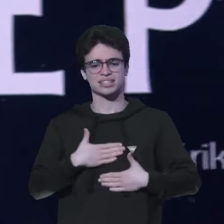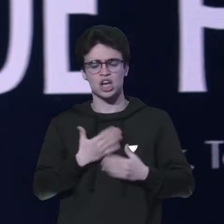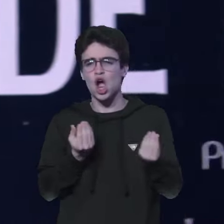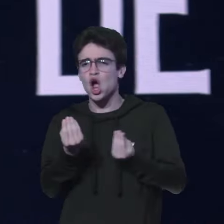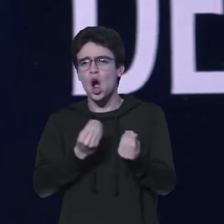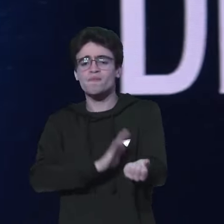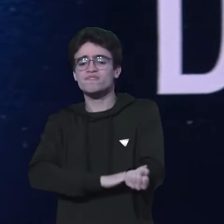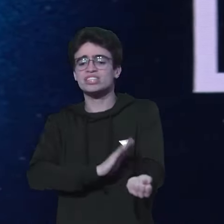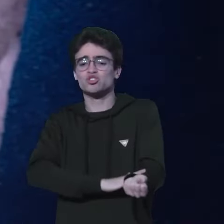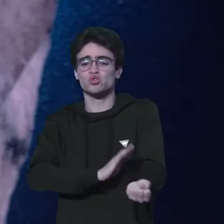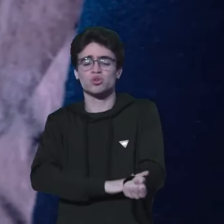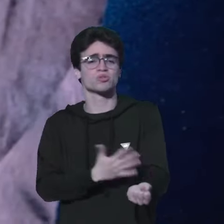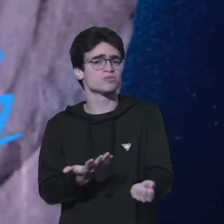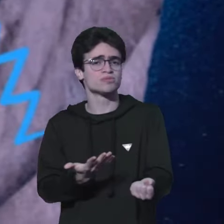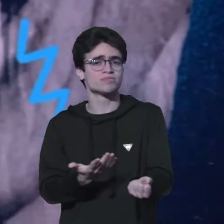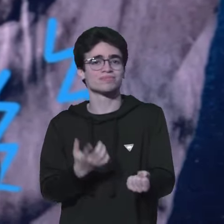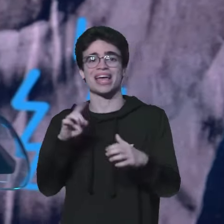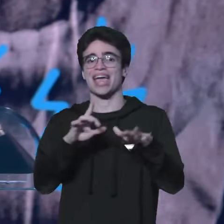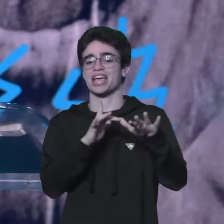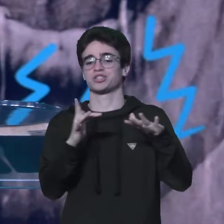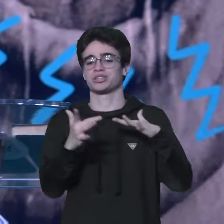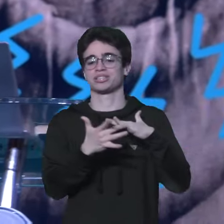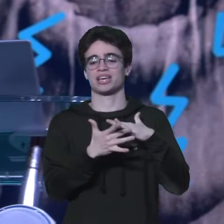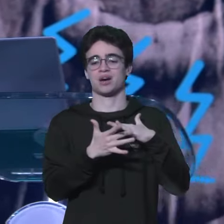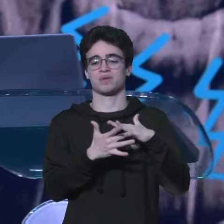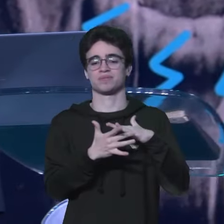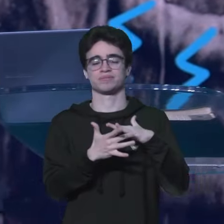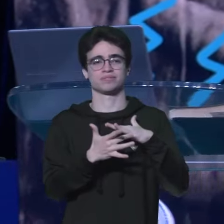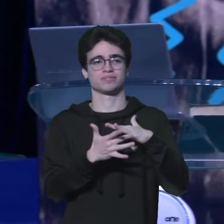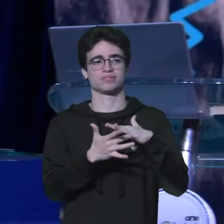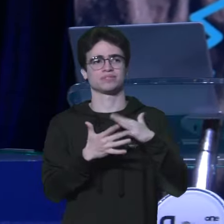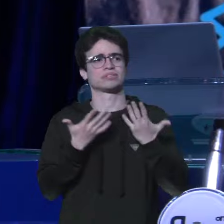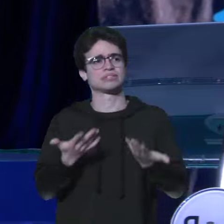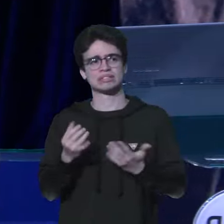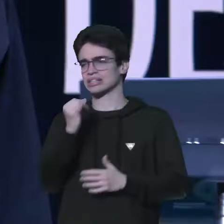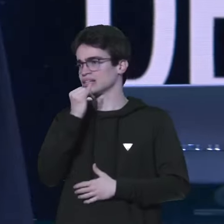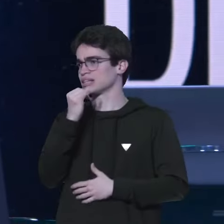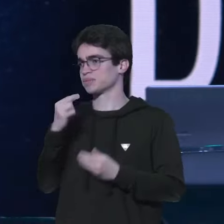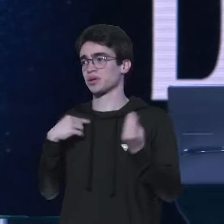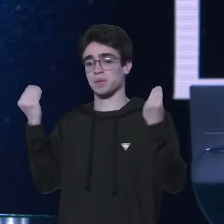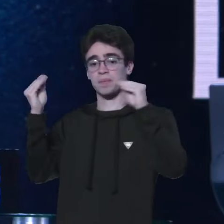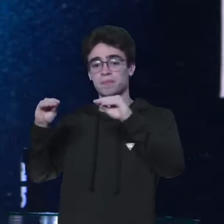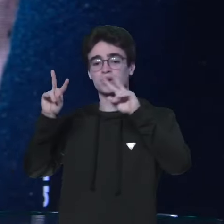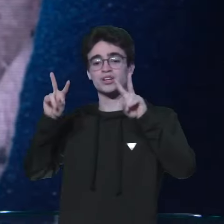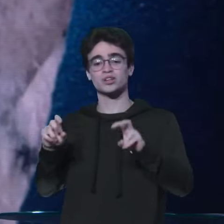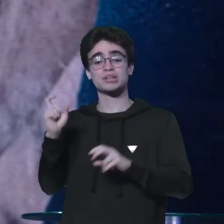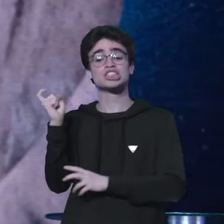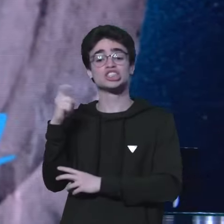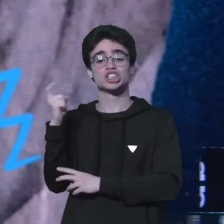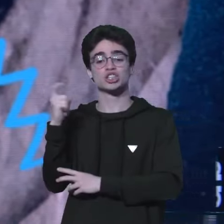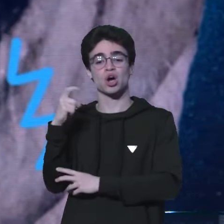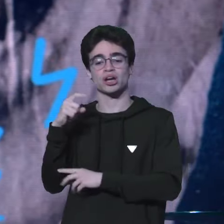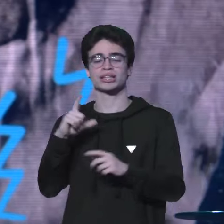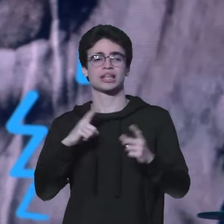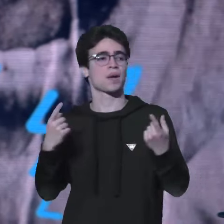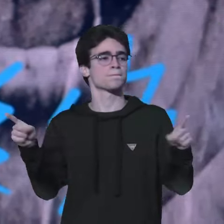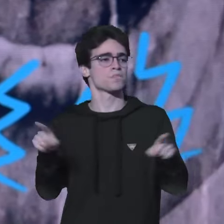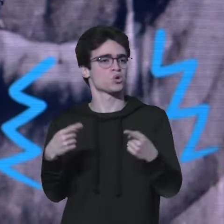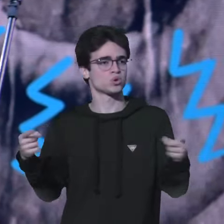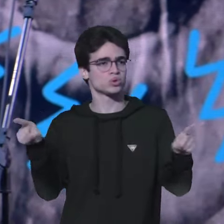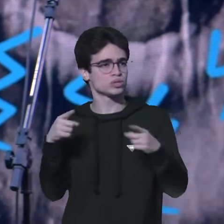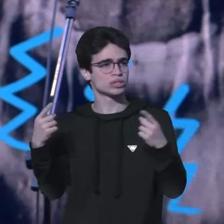vicia? Redes sociais. Não foi à toa que eu pus música de TikTok.